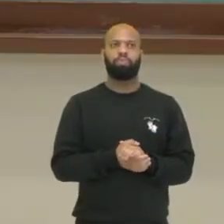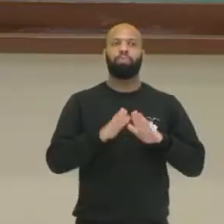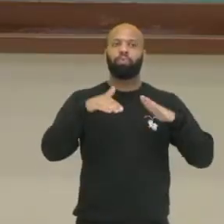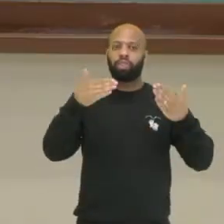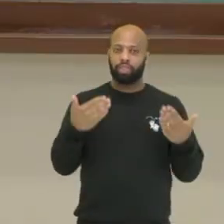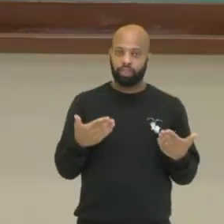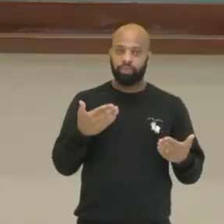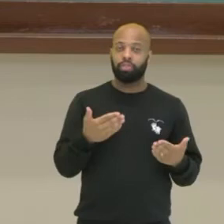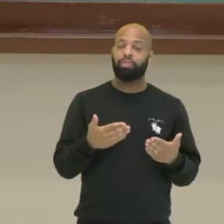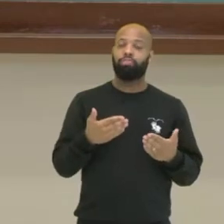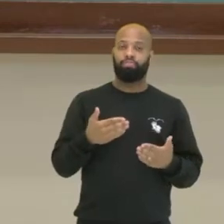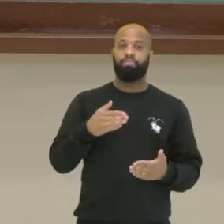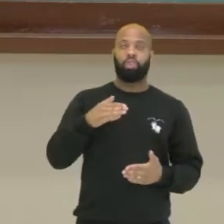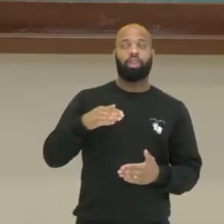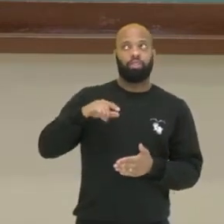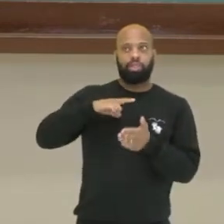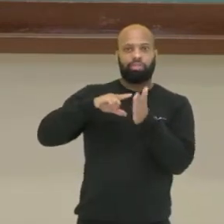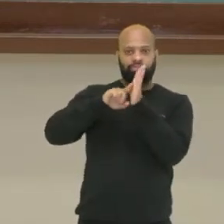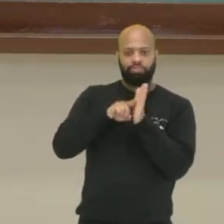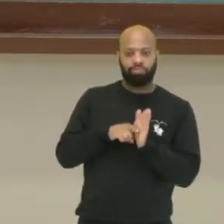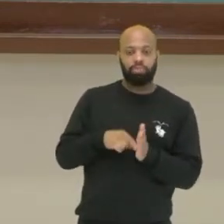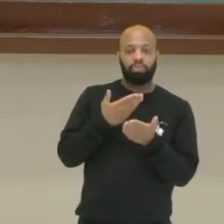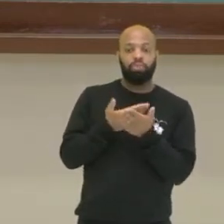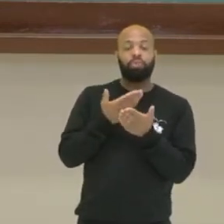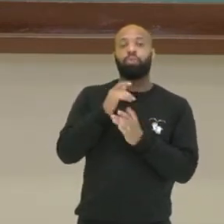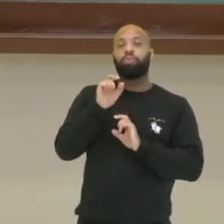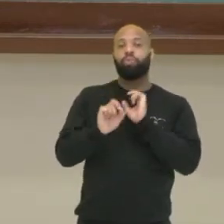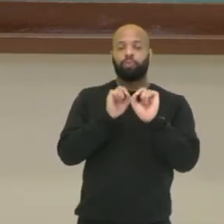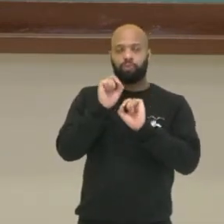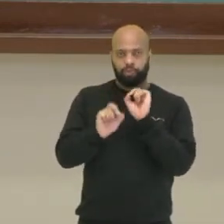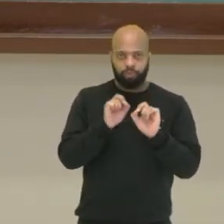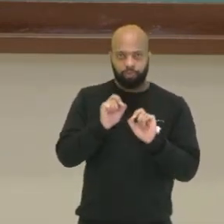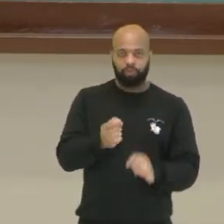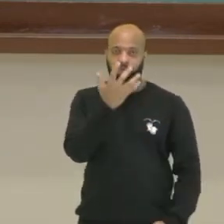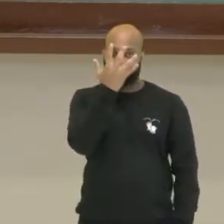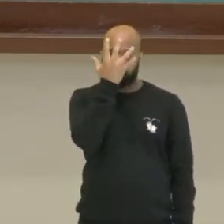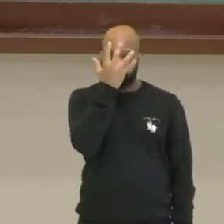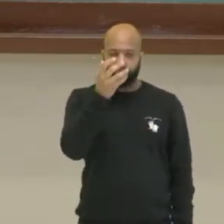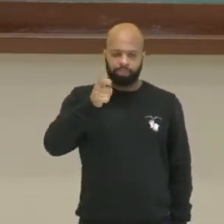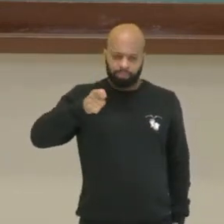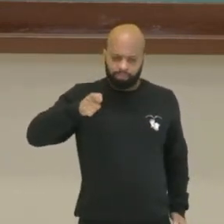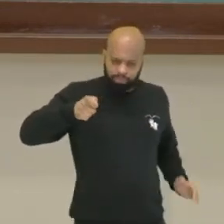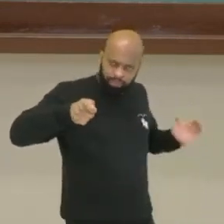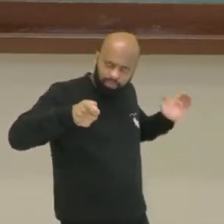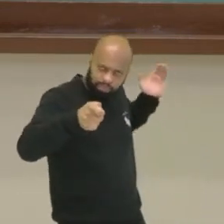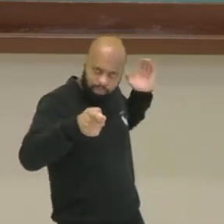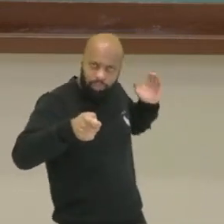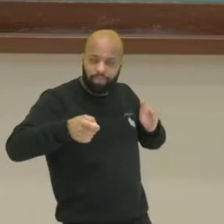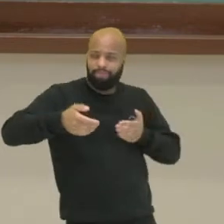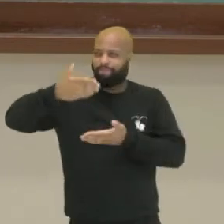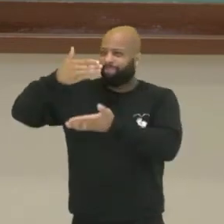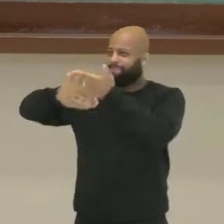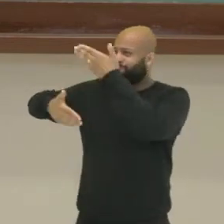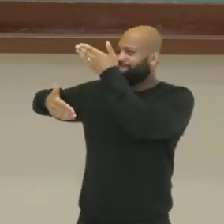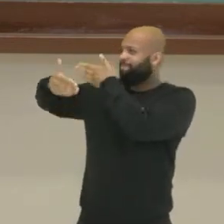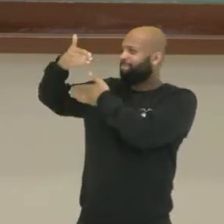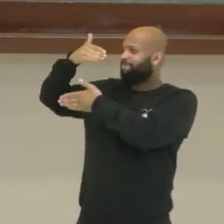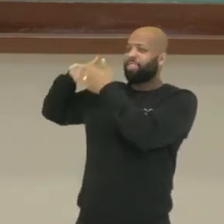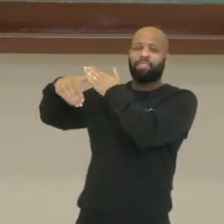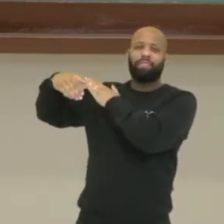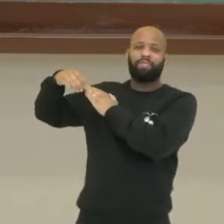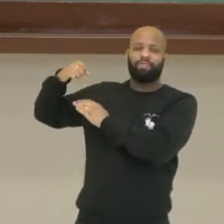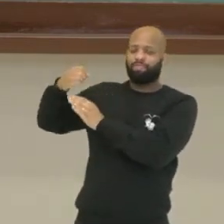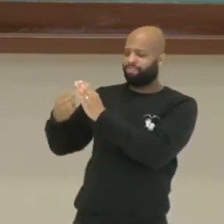Então, acredita-se que a esgrima, ela é a luta mais antiga que se